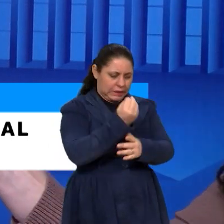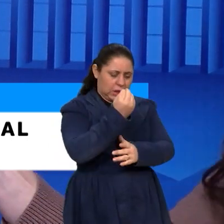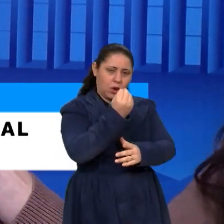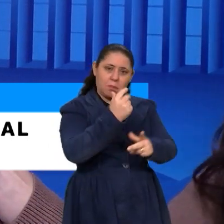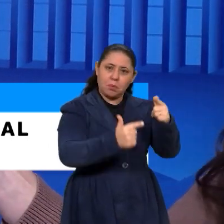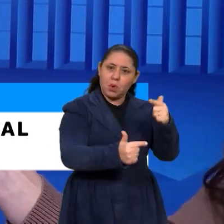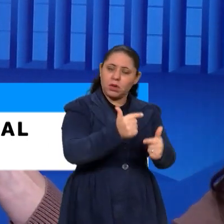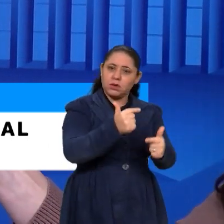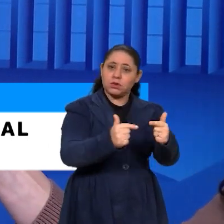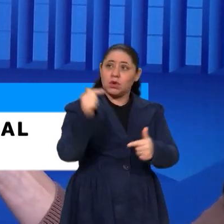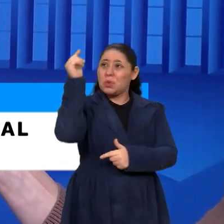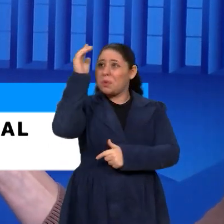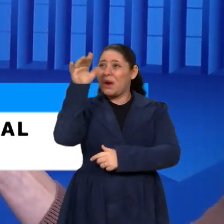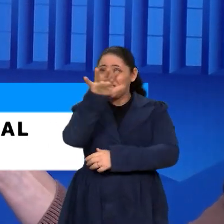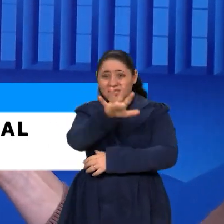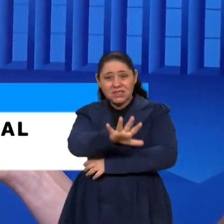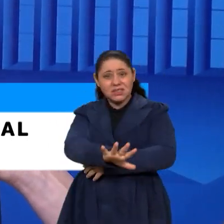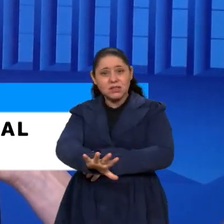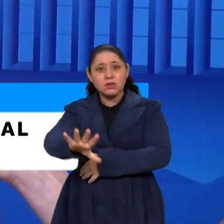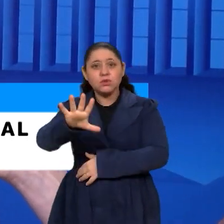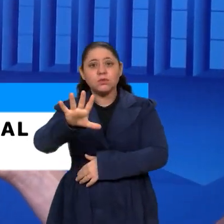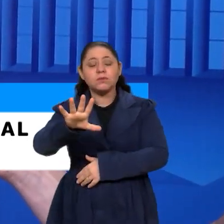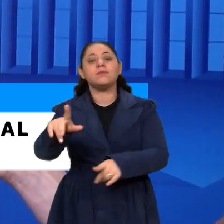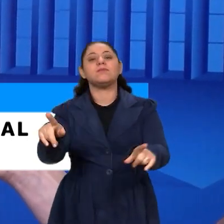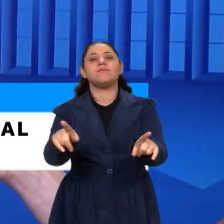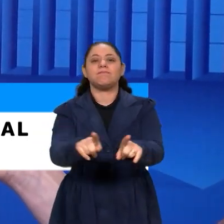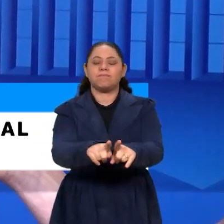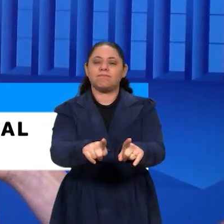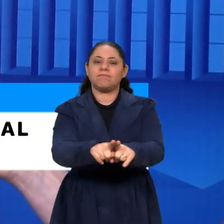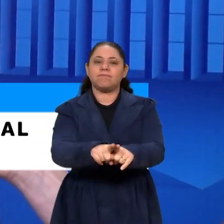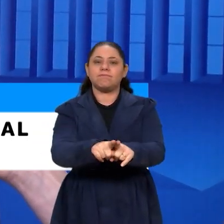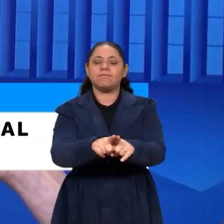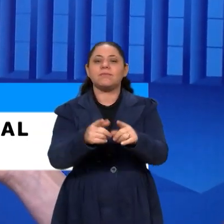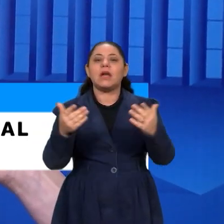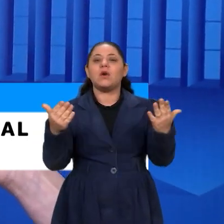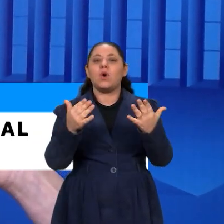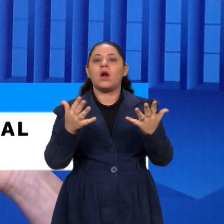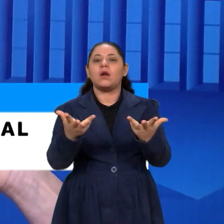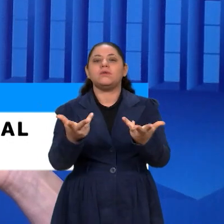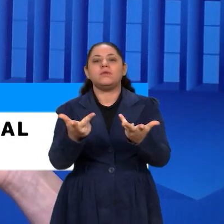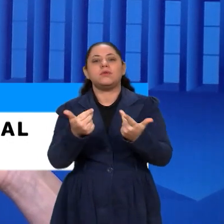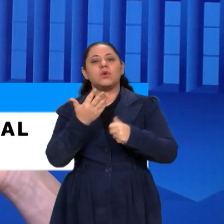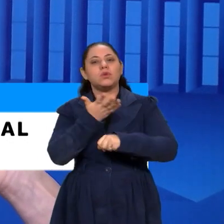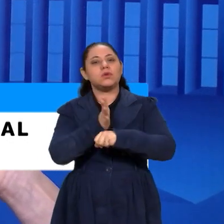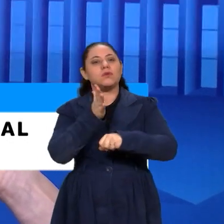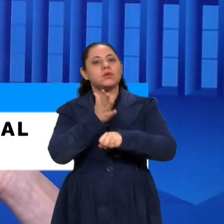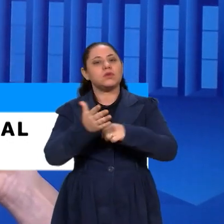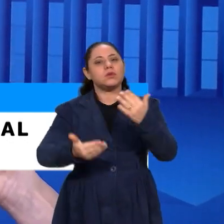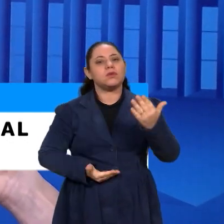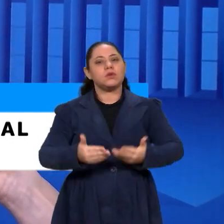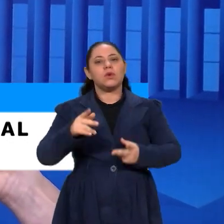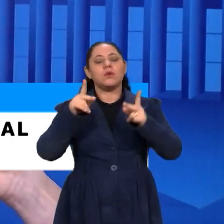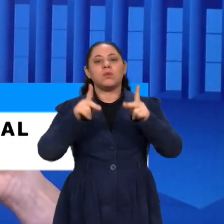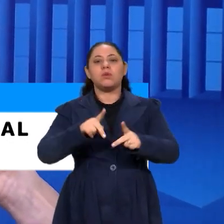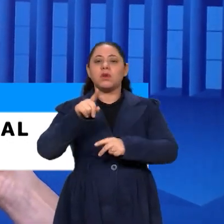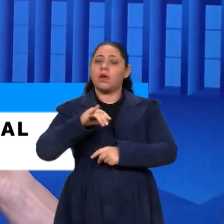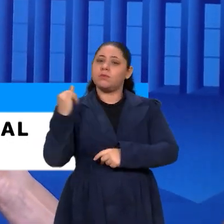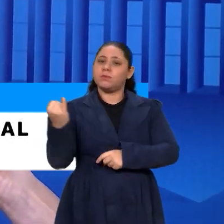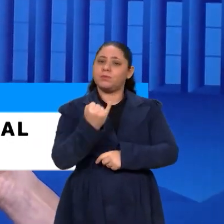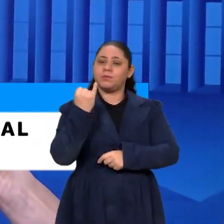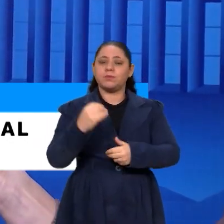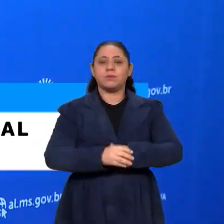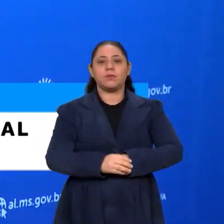de políticas públicas em todo o Brasil, né? E nessa qualificação do servidor público, que é